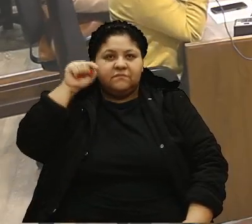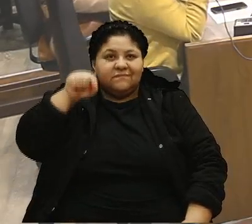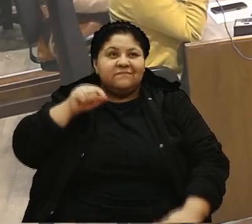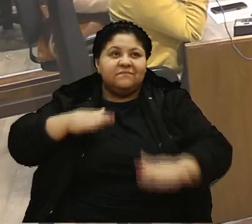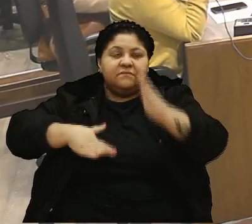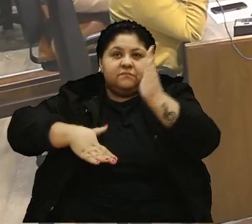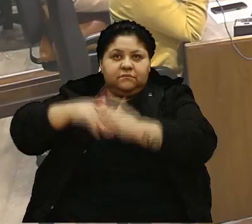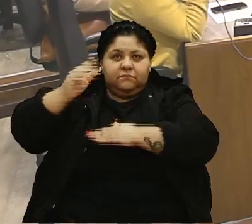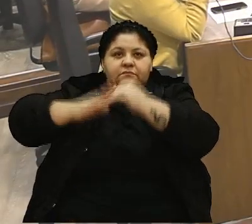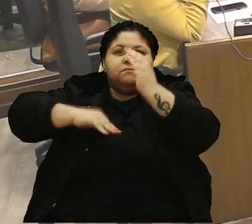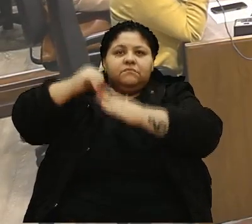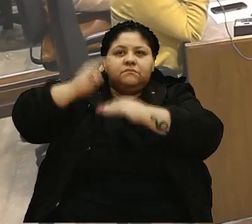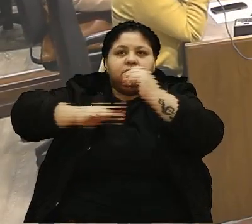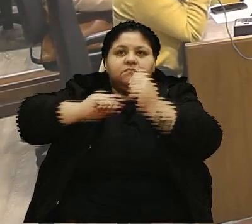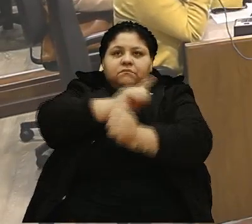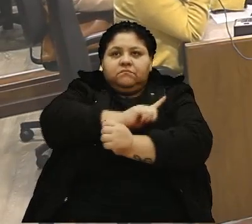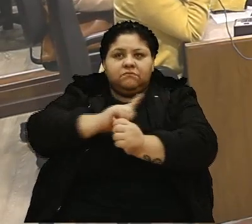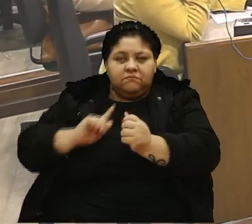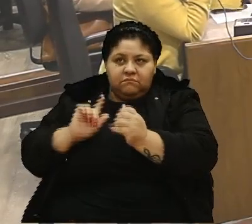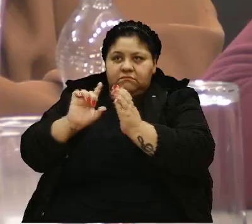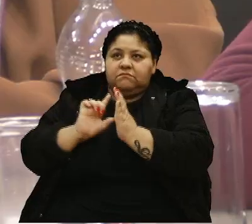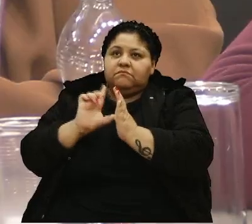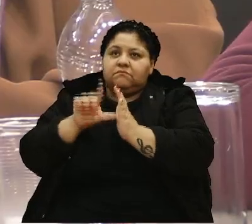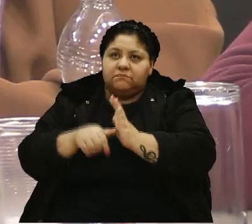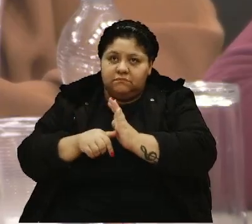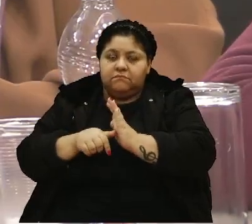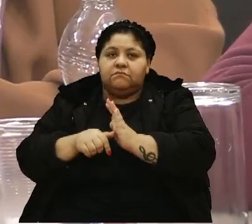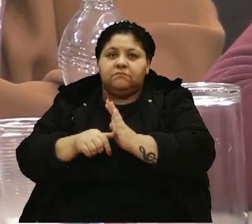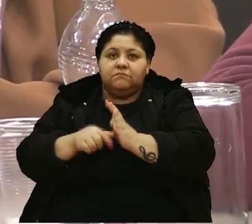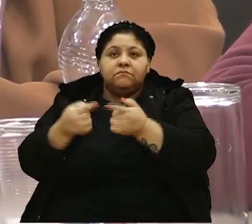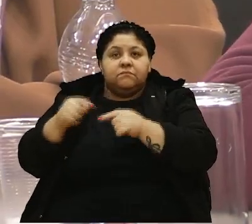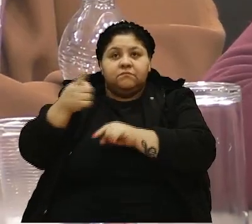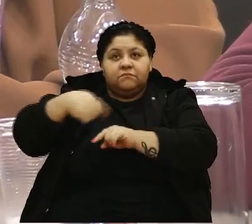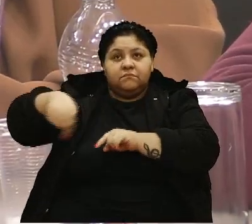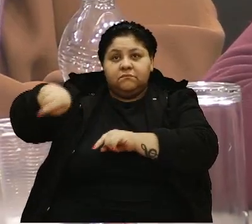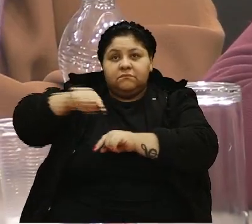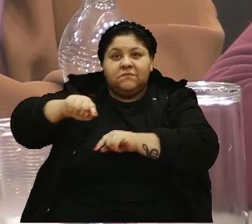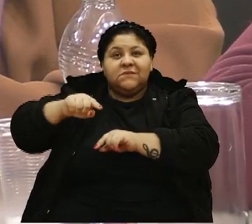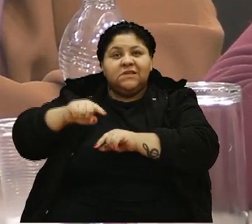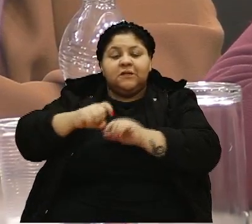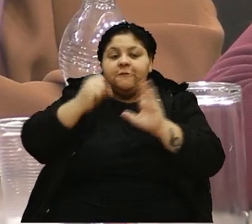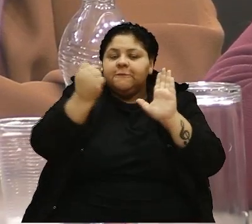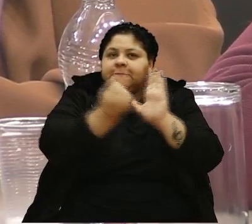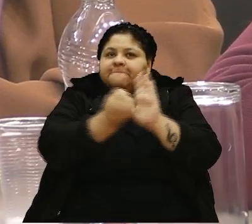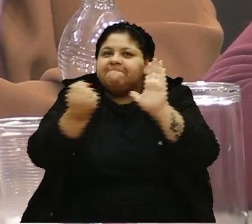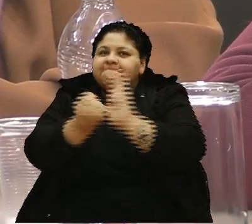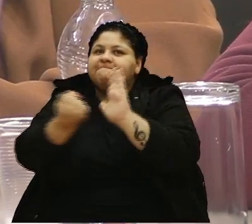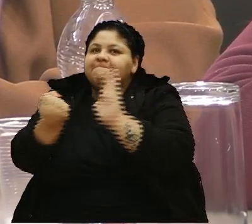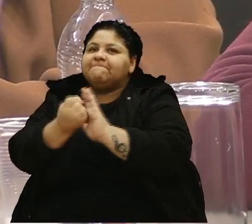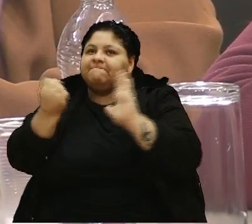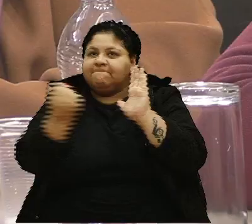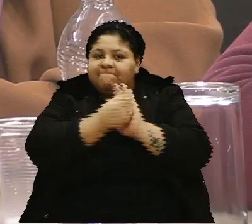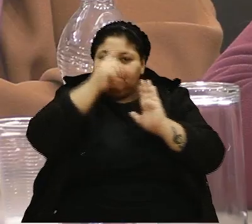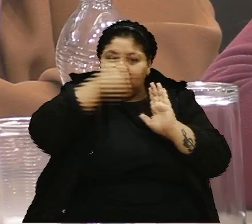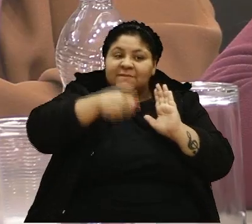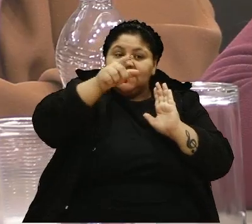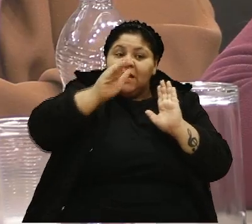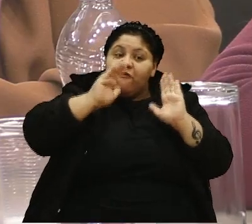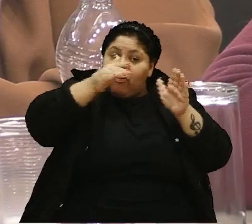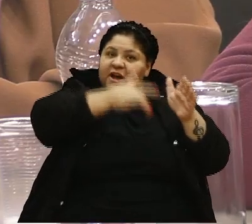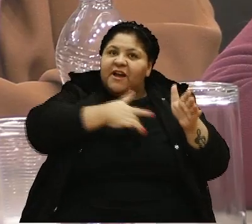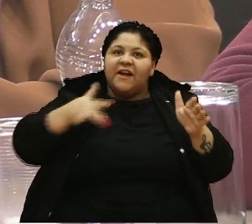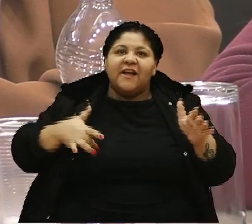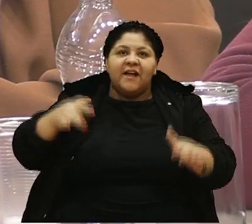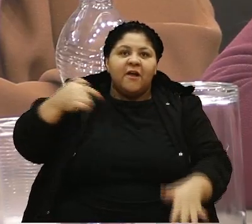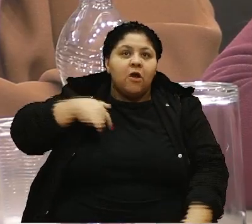ser feita, né, com o governo posteriormente. Mas a gente deixa nossas marcas, e a minha marca de mandato é da saúde. Perfeito. E eu